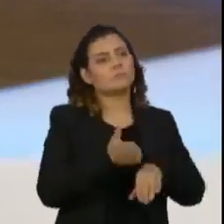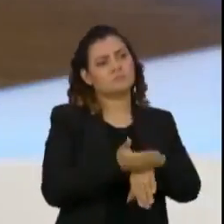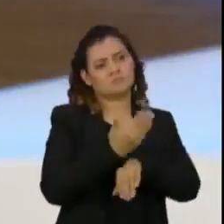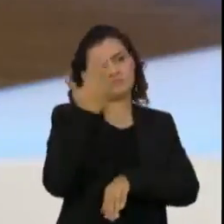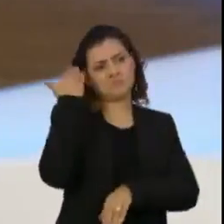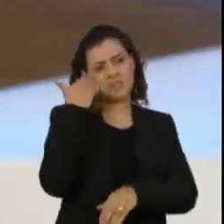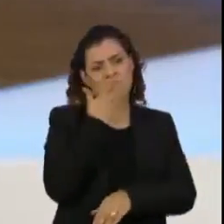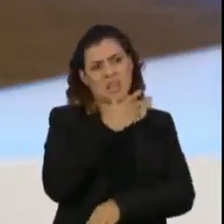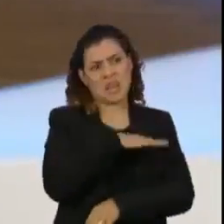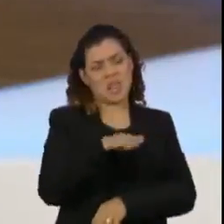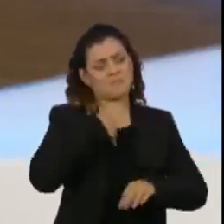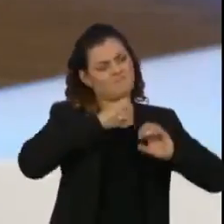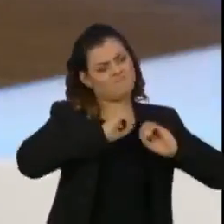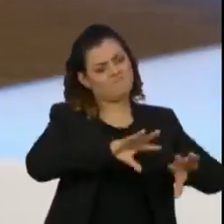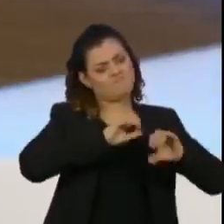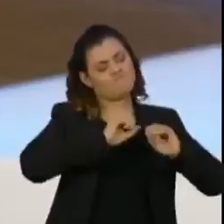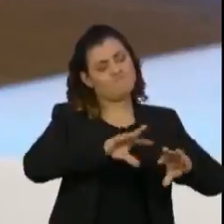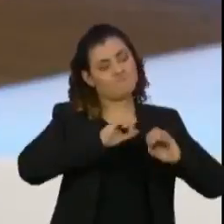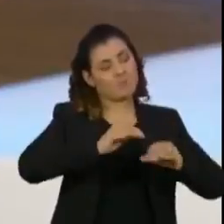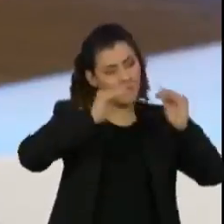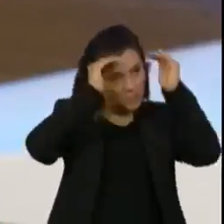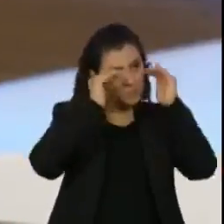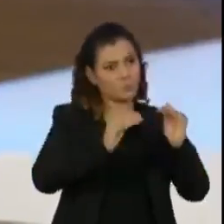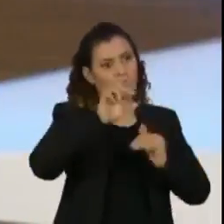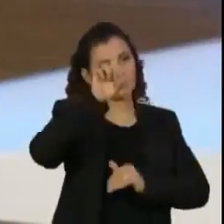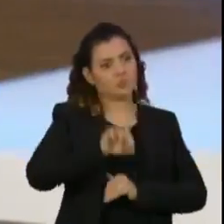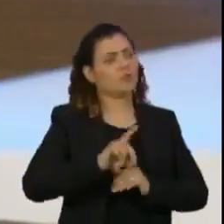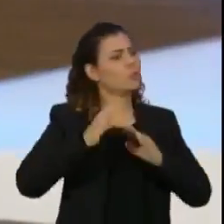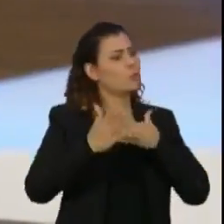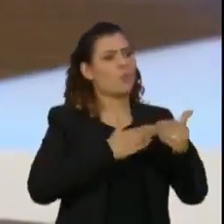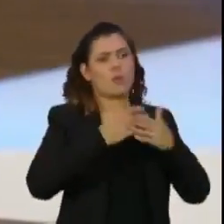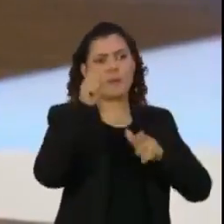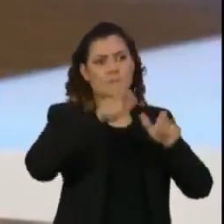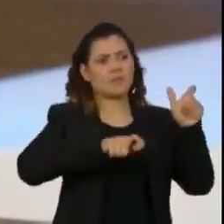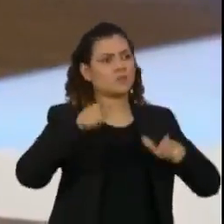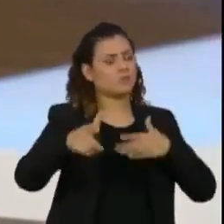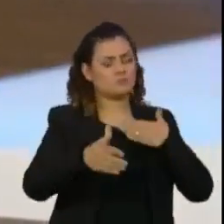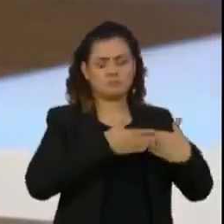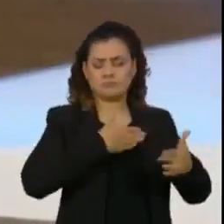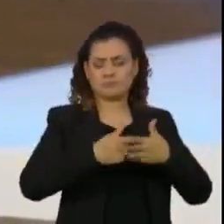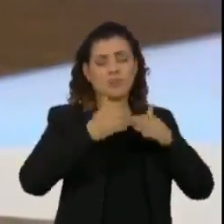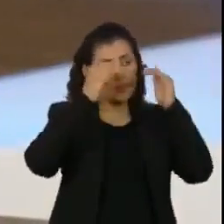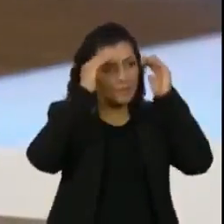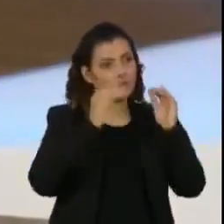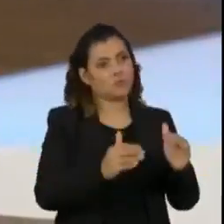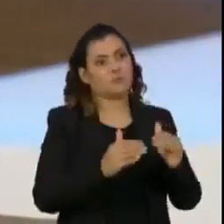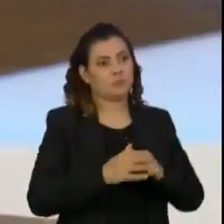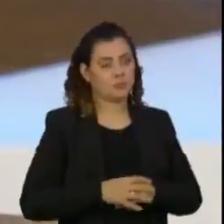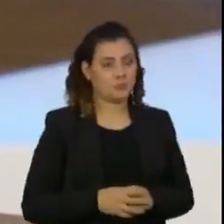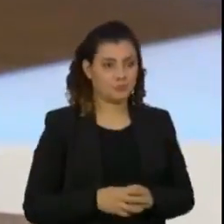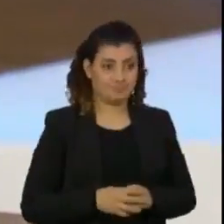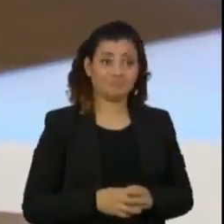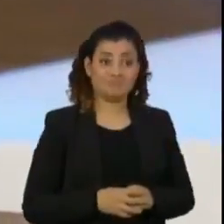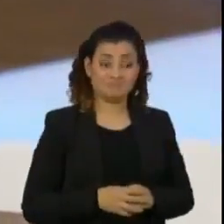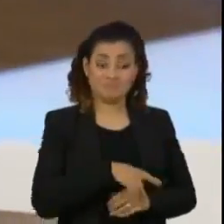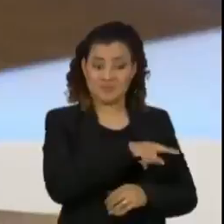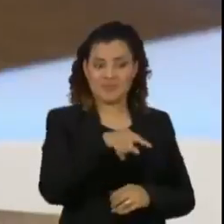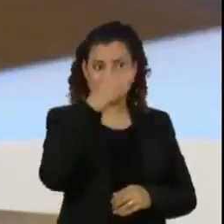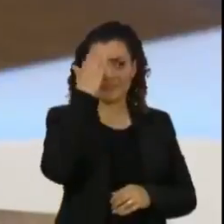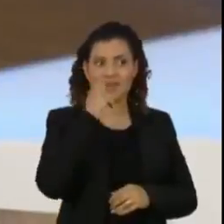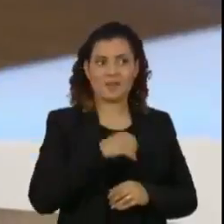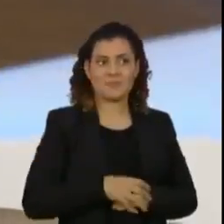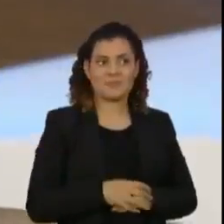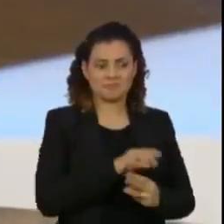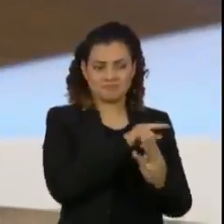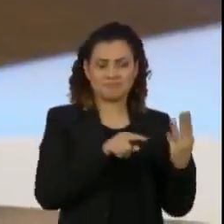desde cedo a respeitar os direitos de todos e todas, independentemente de quem seja. E eles sabem